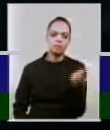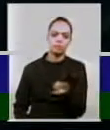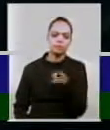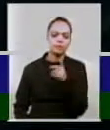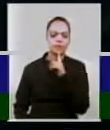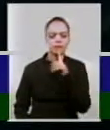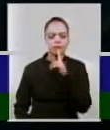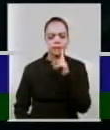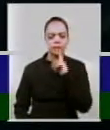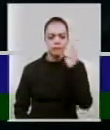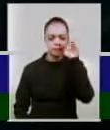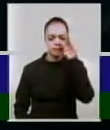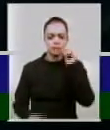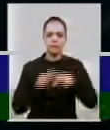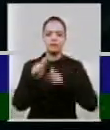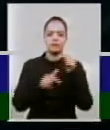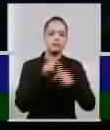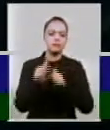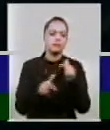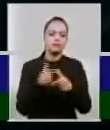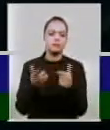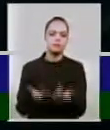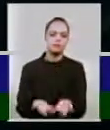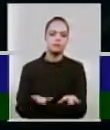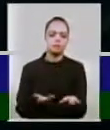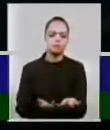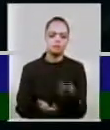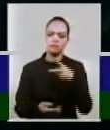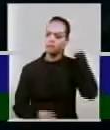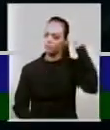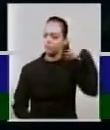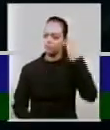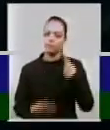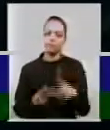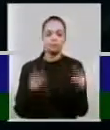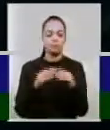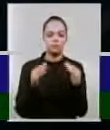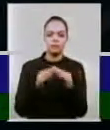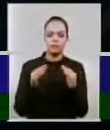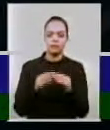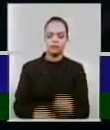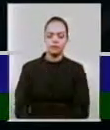dia a dia acompanha o trabalho diário dos vereadores desta casa.